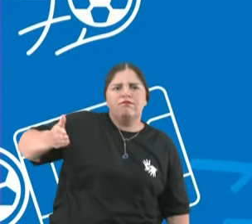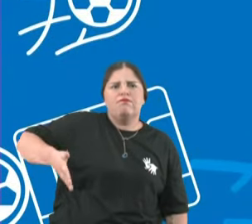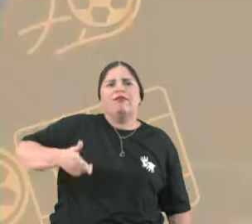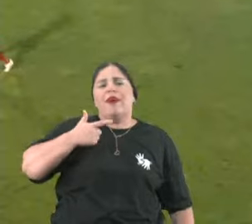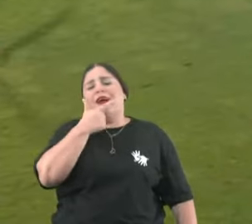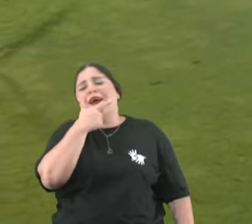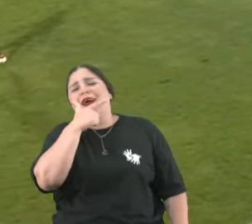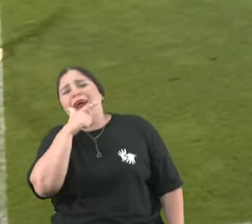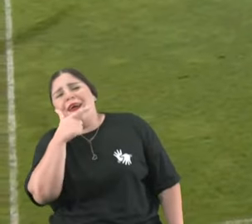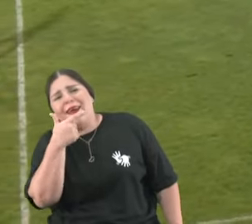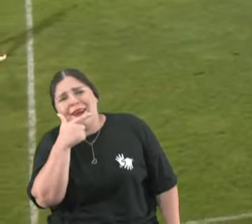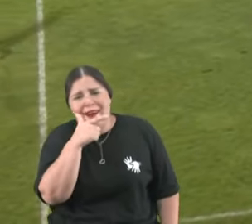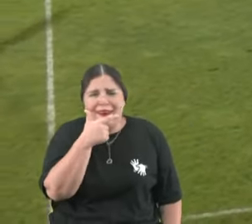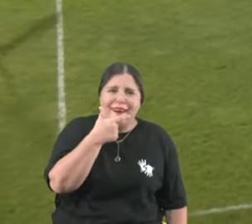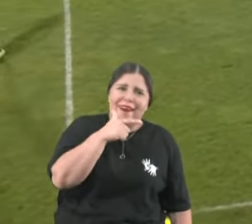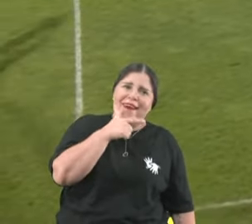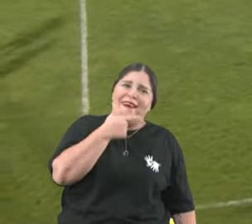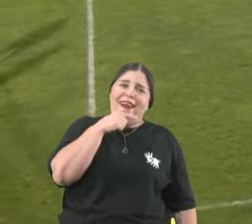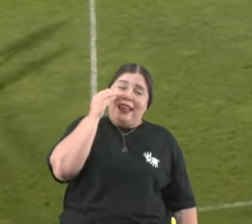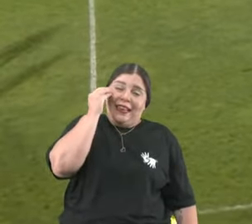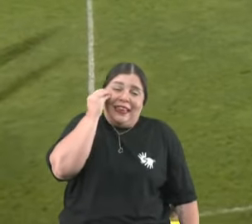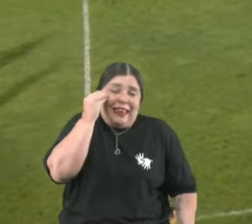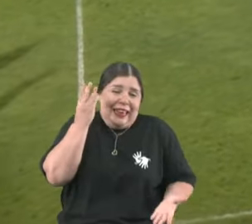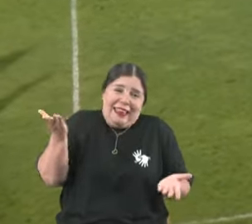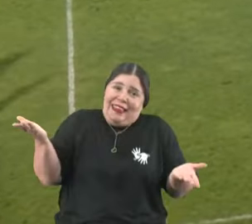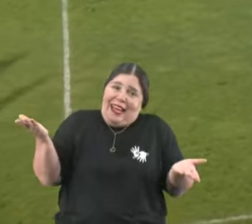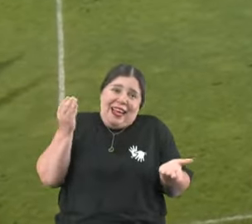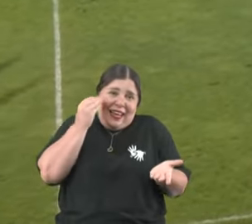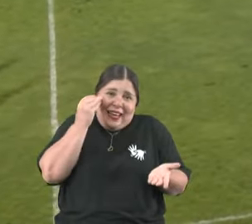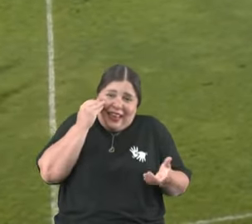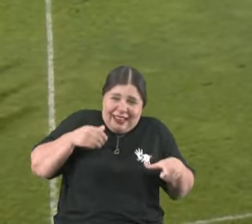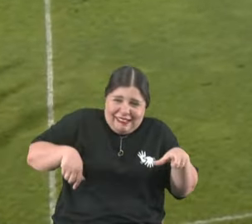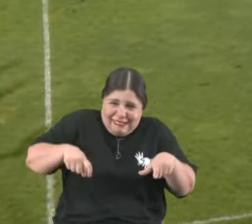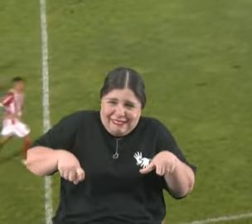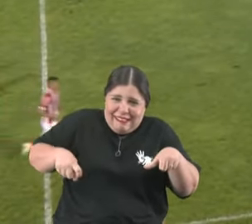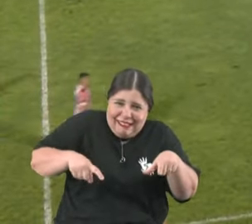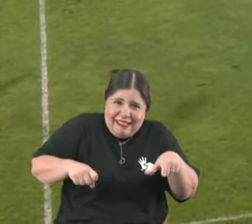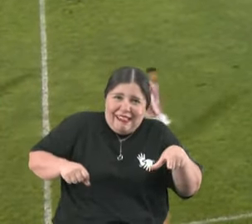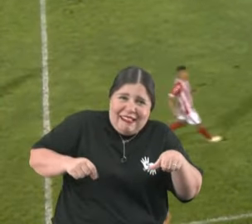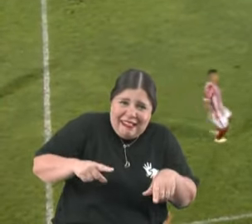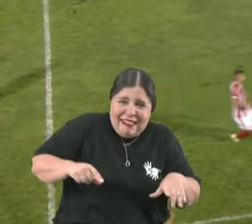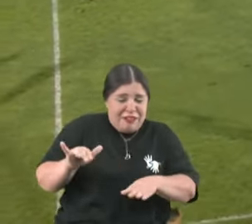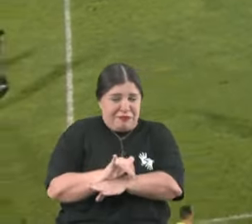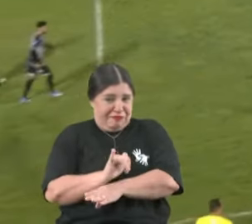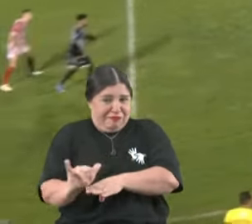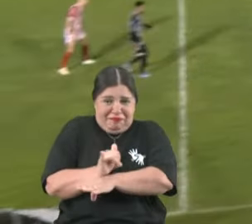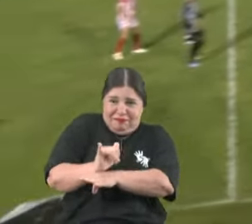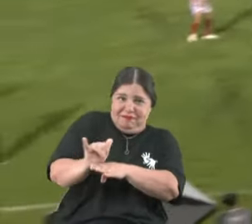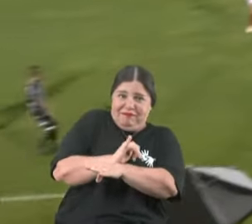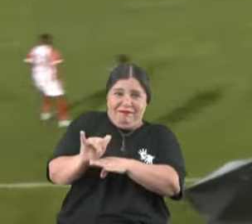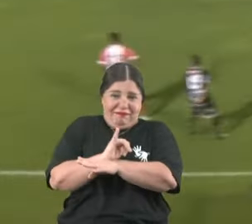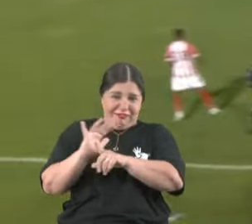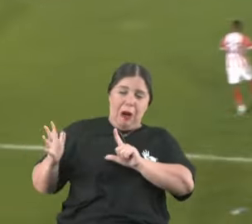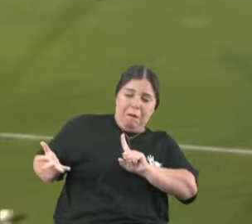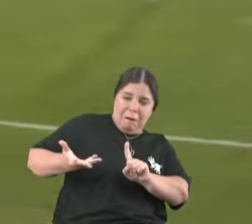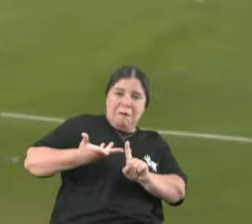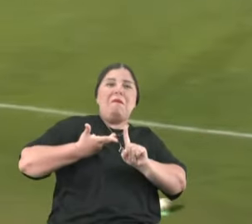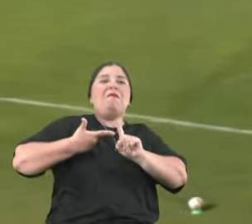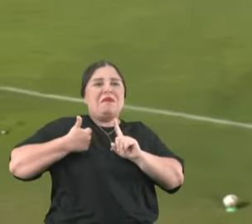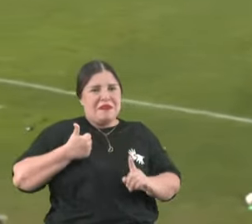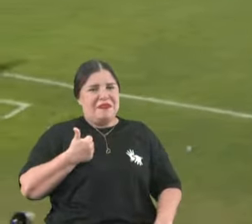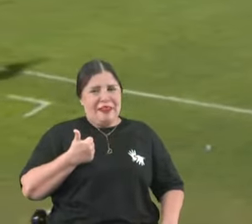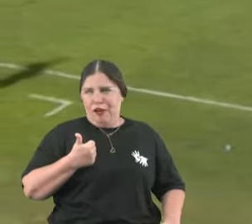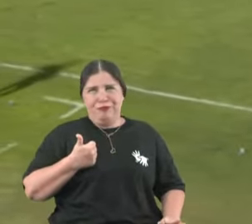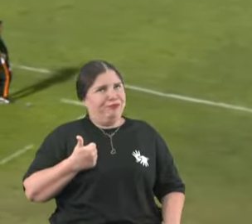Anselmo. Tentou ali, né? A jogada de efeito, o Anselmo. A gente sabe que tem recurso. Ele tentou, mas não conseguiu.